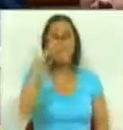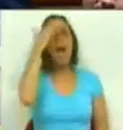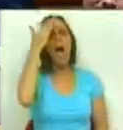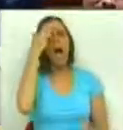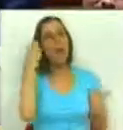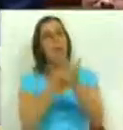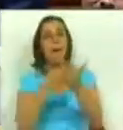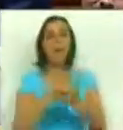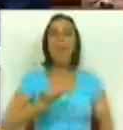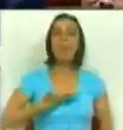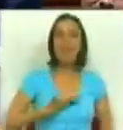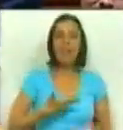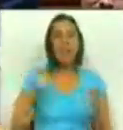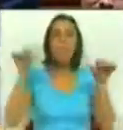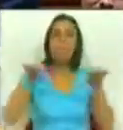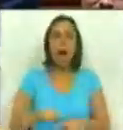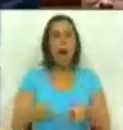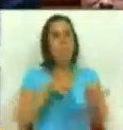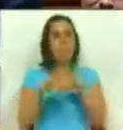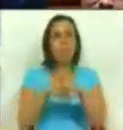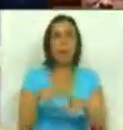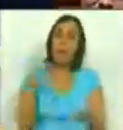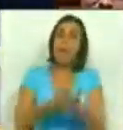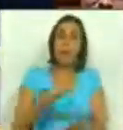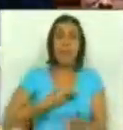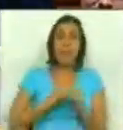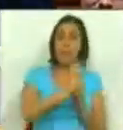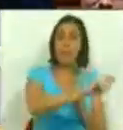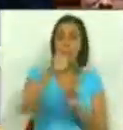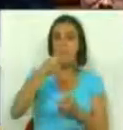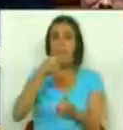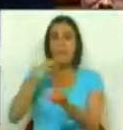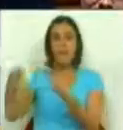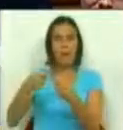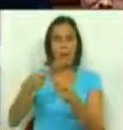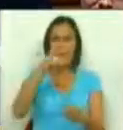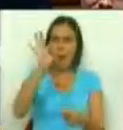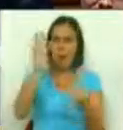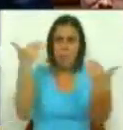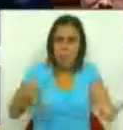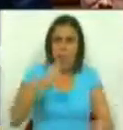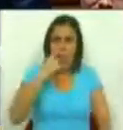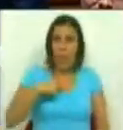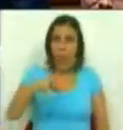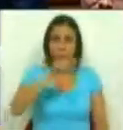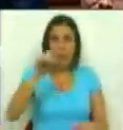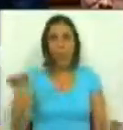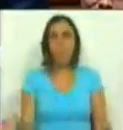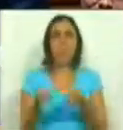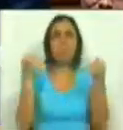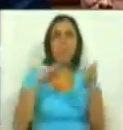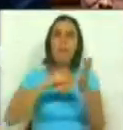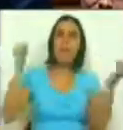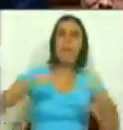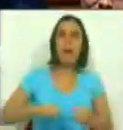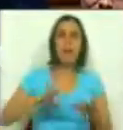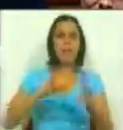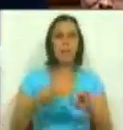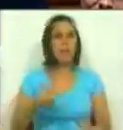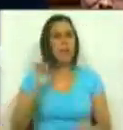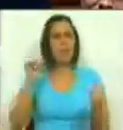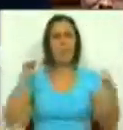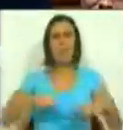consideram que pagar dívidas é uma má política, pagar as dívidas às farmácias é uma opção errada. Rejeitar o pacto de agressão não foi